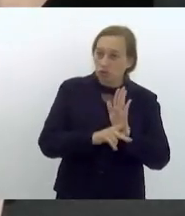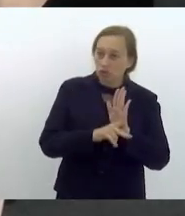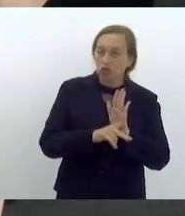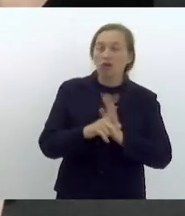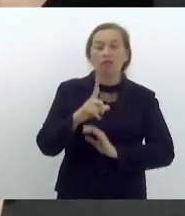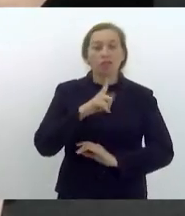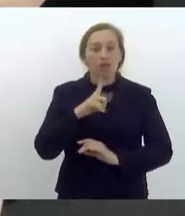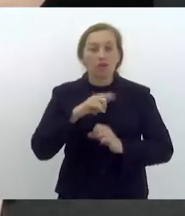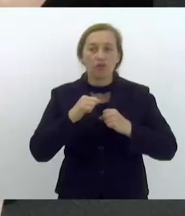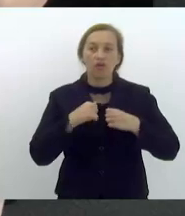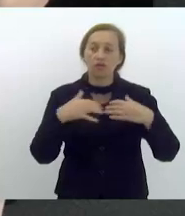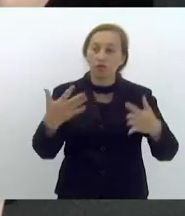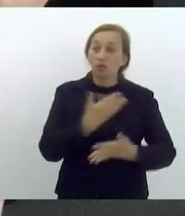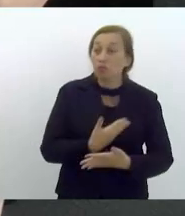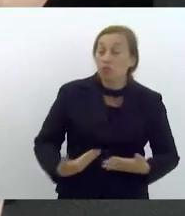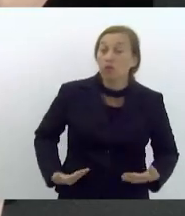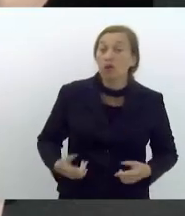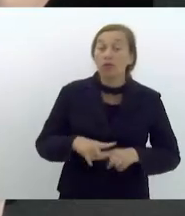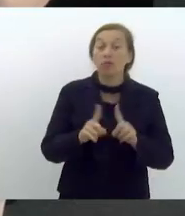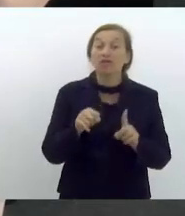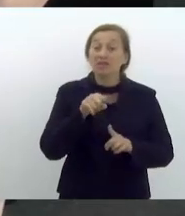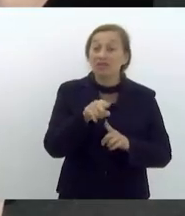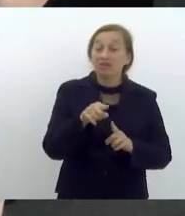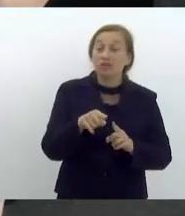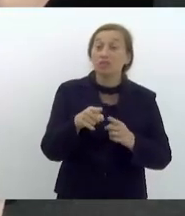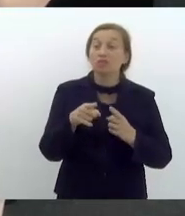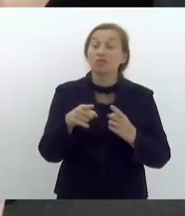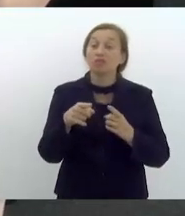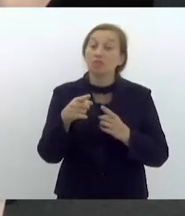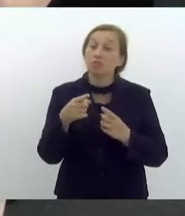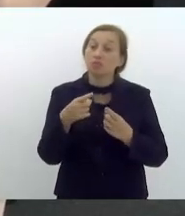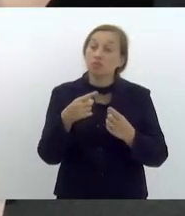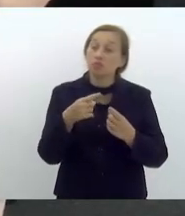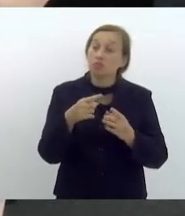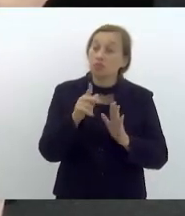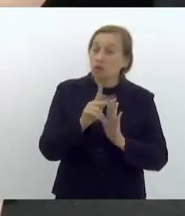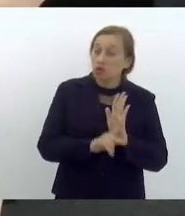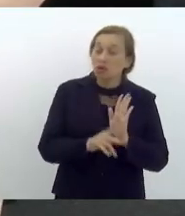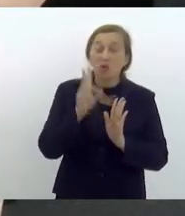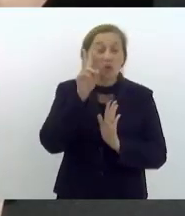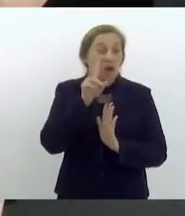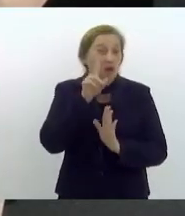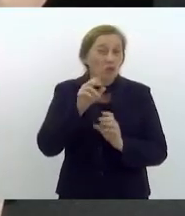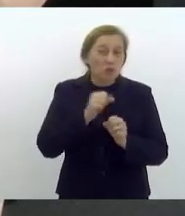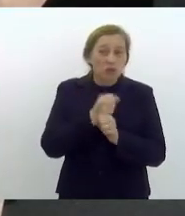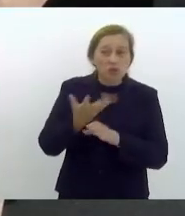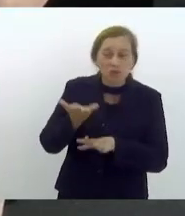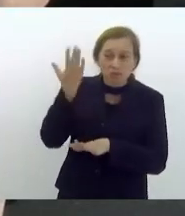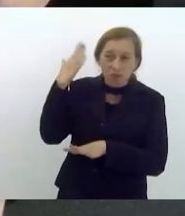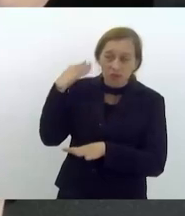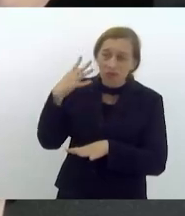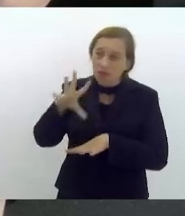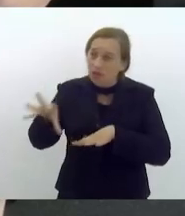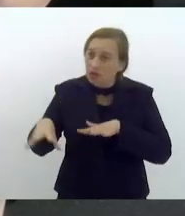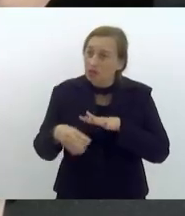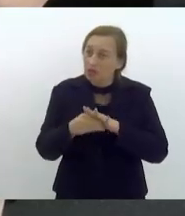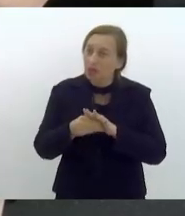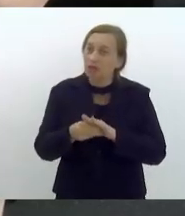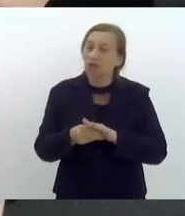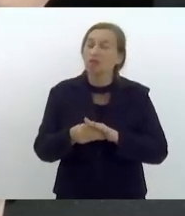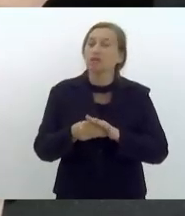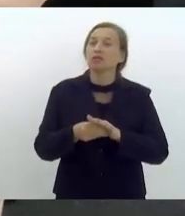audiência pública mas esse projeto transmitou eu me lembro que ano passado apresentar emendas ao projeto